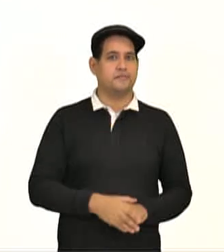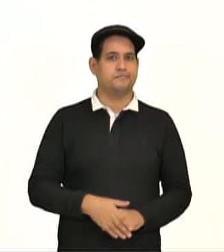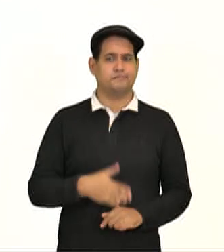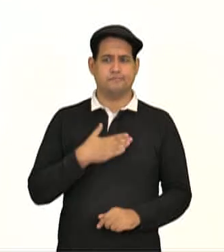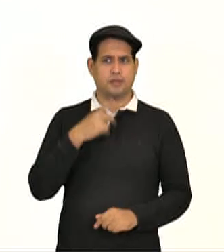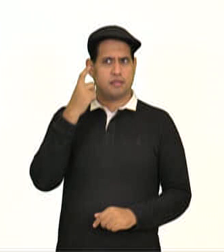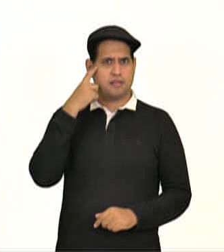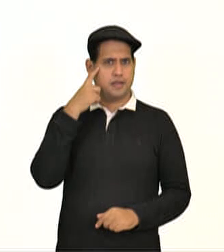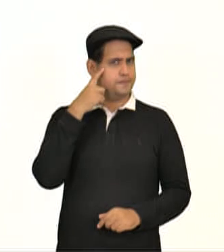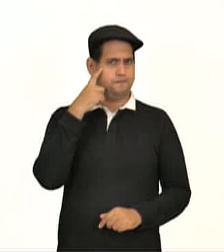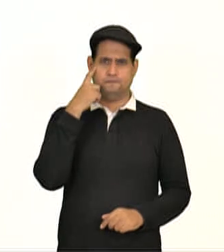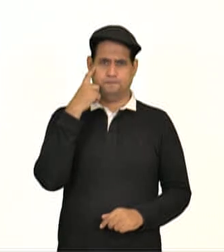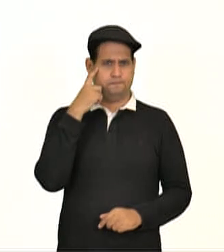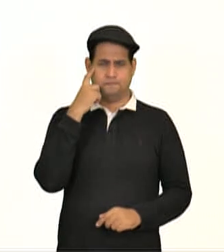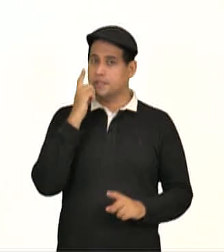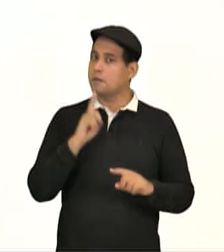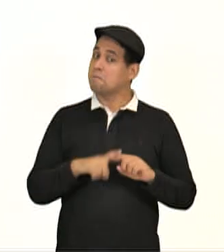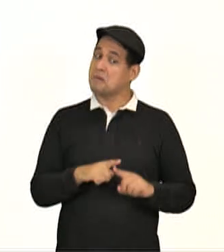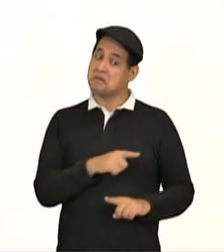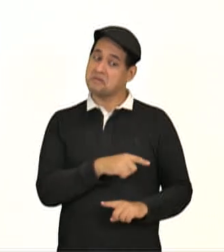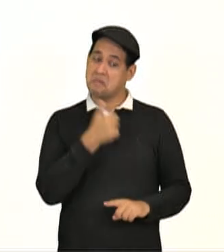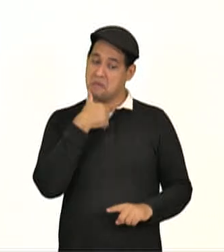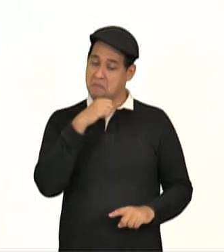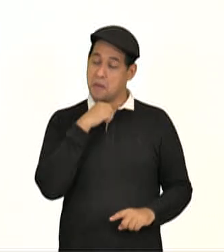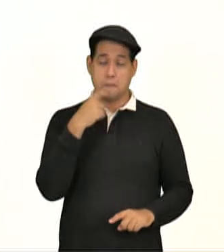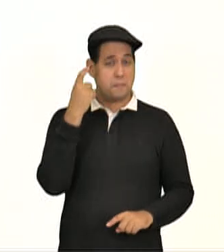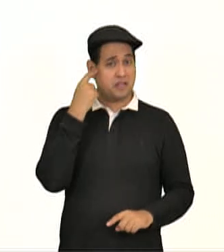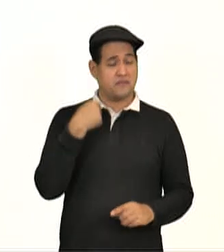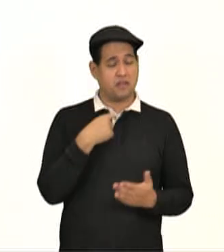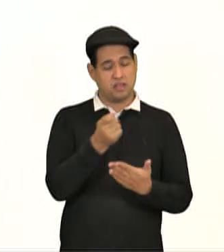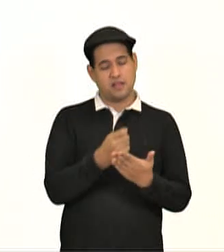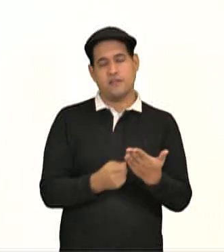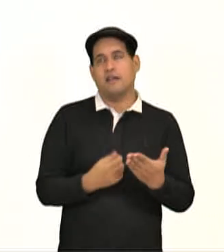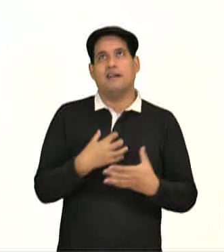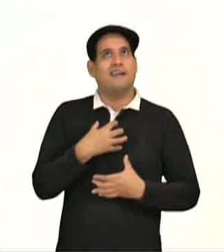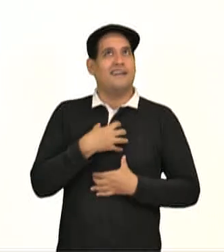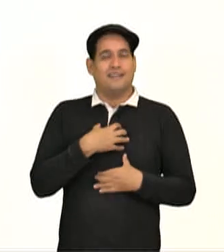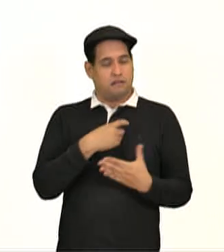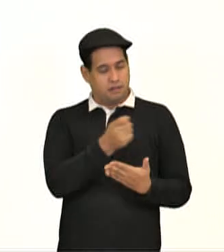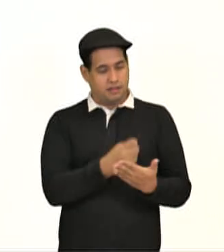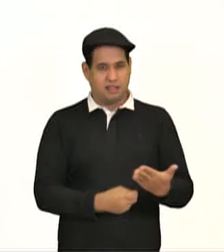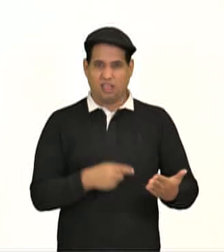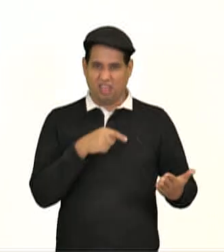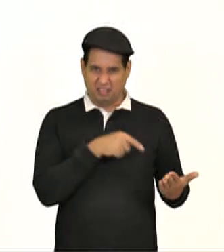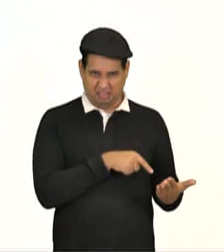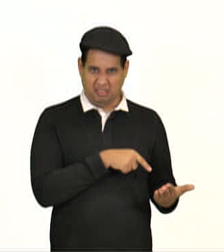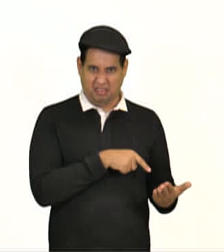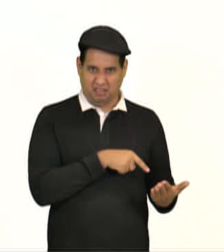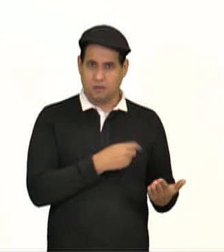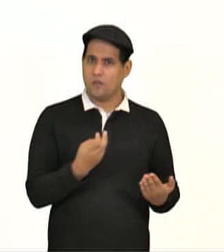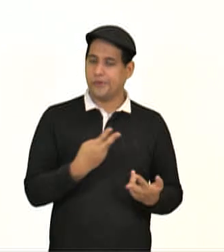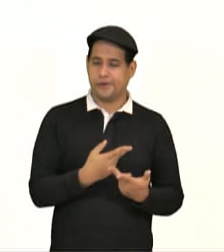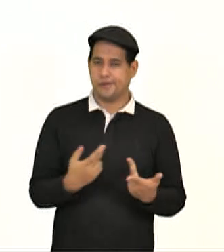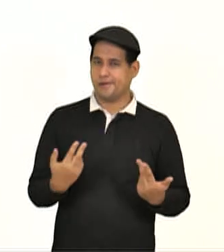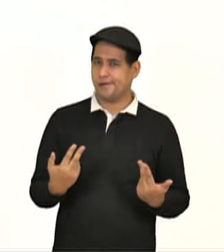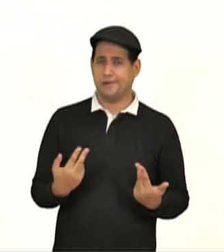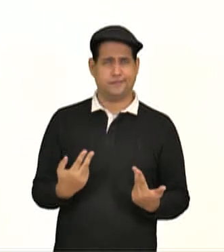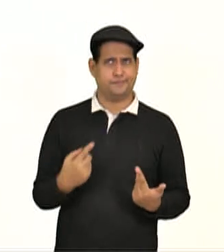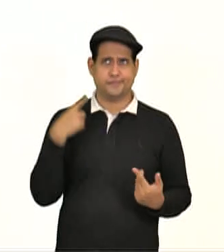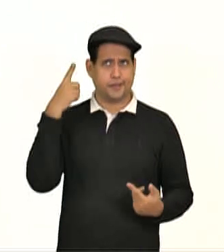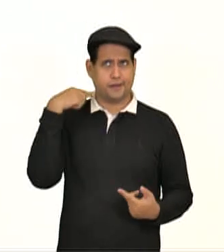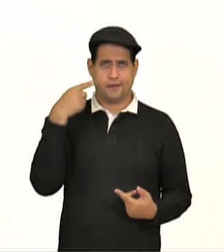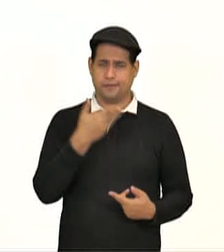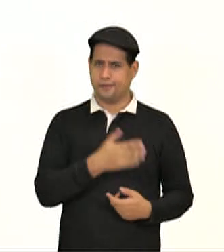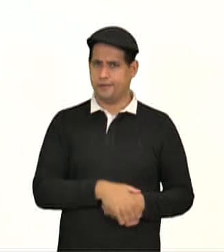minha. Mas se ela acha que eu vou escrever meus sentimentos aqui ou coisa do tipo, ela está